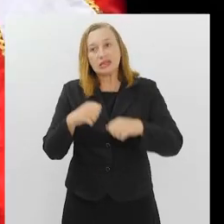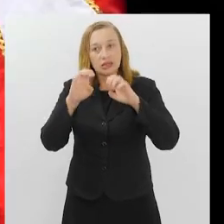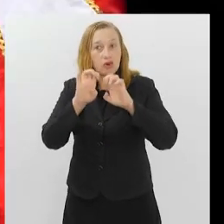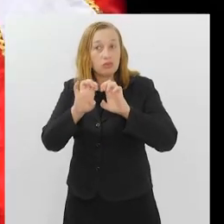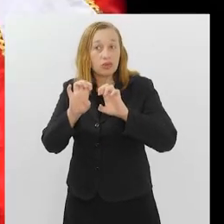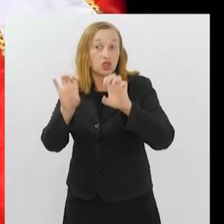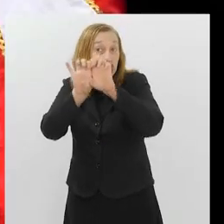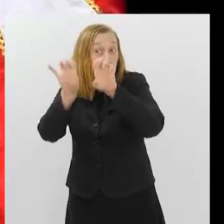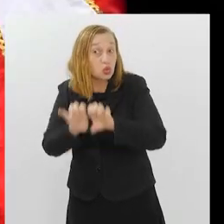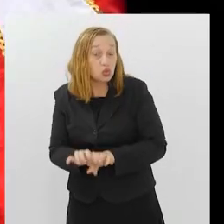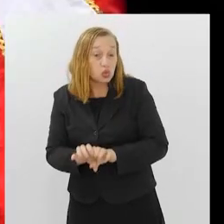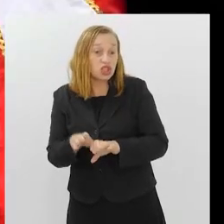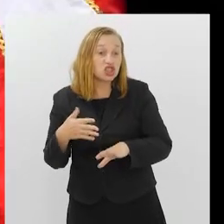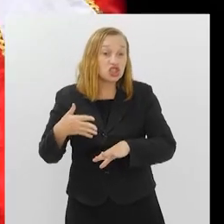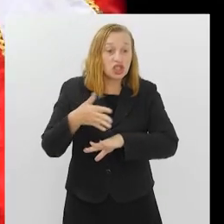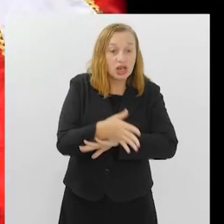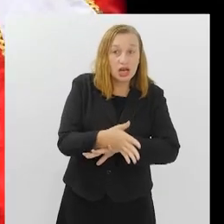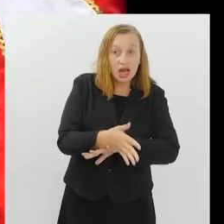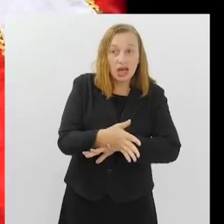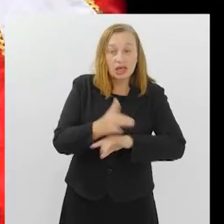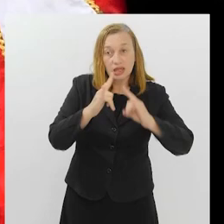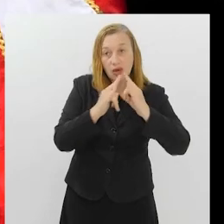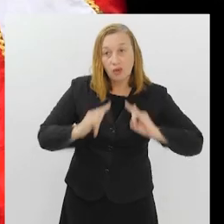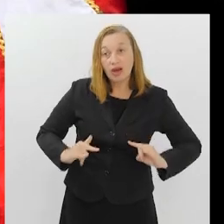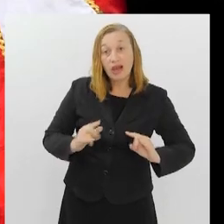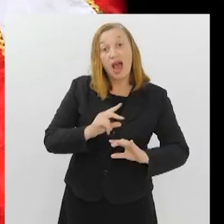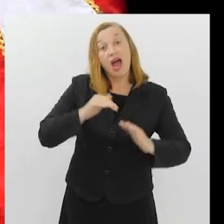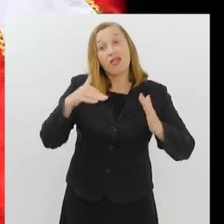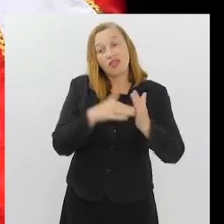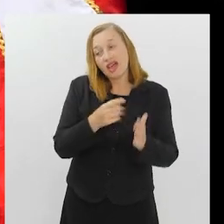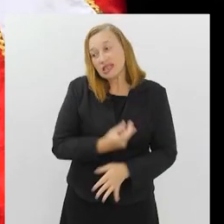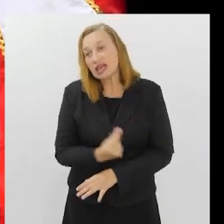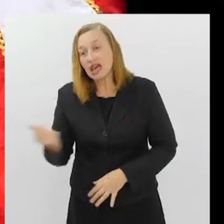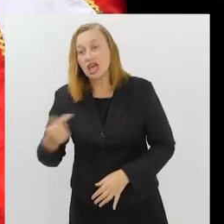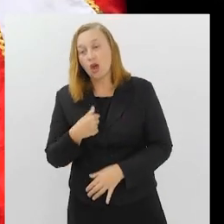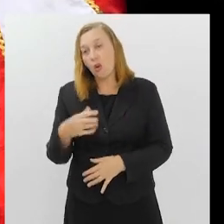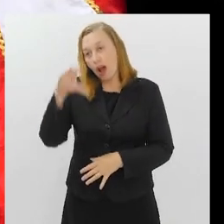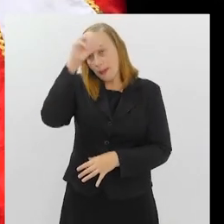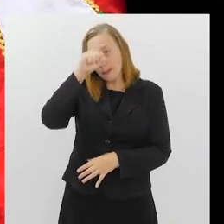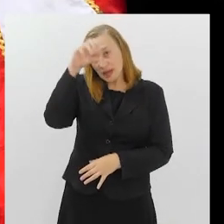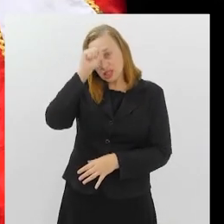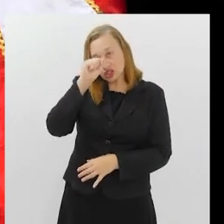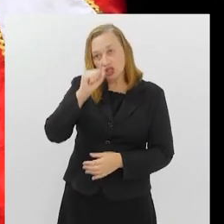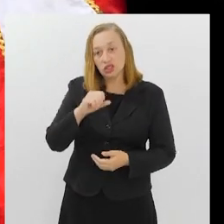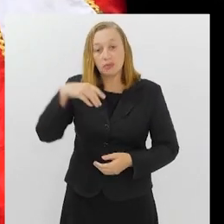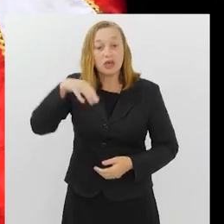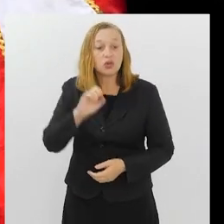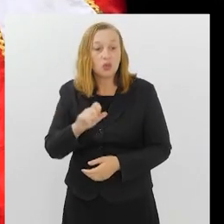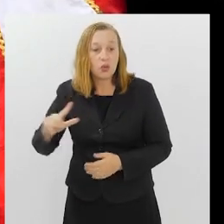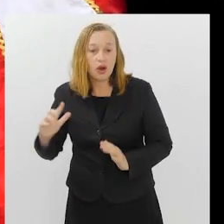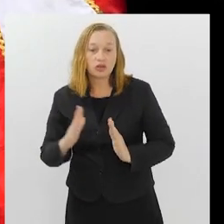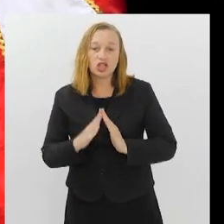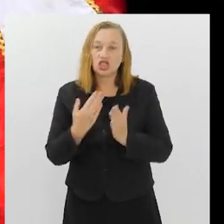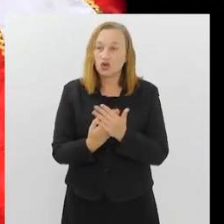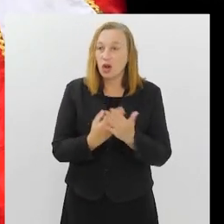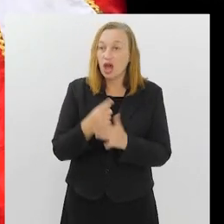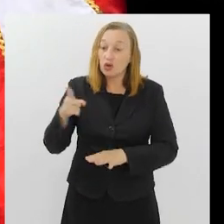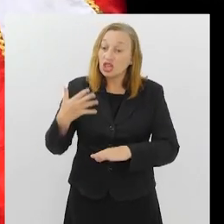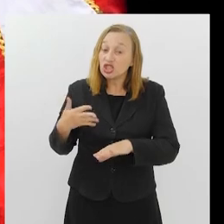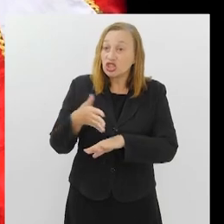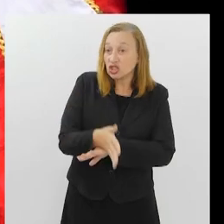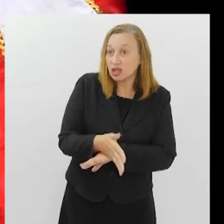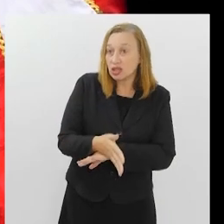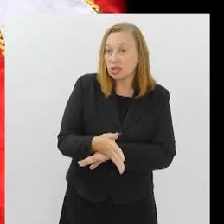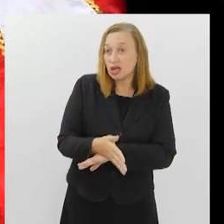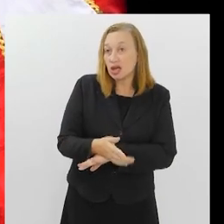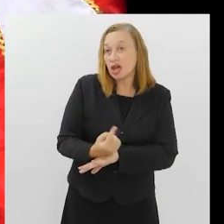uma postura desde o momento da gente chegar na quadra até o momento da gente sair. O que eu sempre aprendi, até mesmo no projeto Manuel Dionísio, a partir do momento que a gente entra